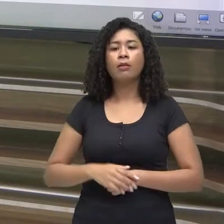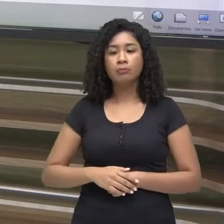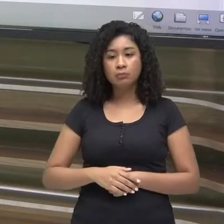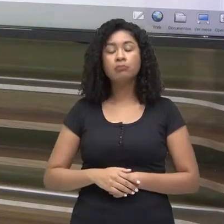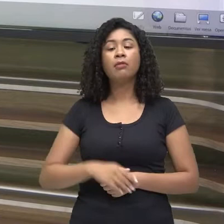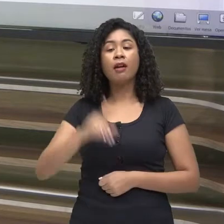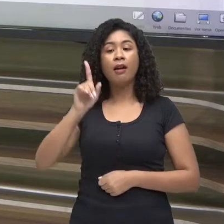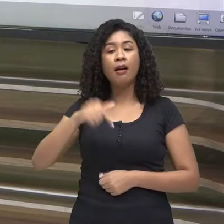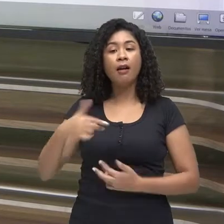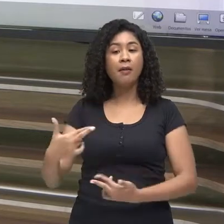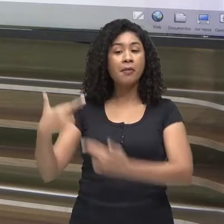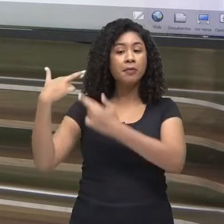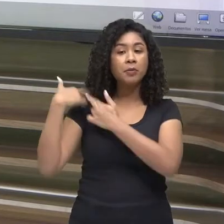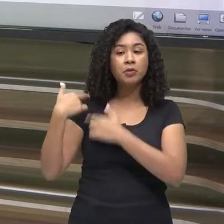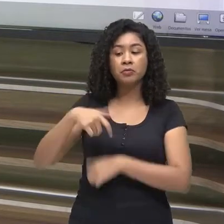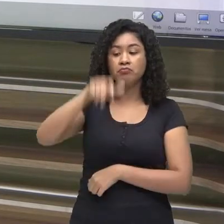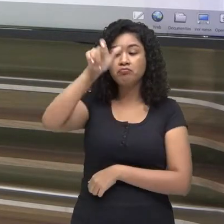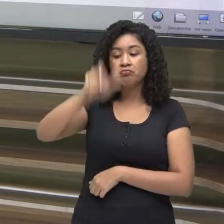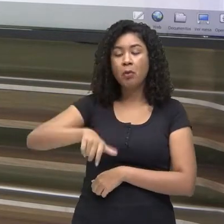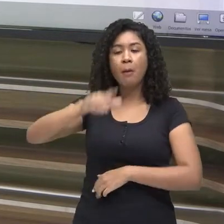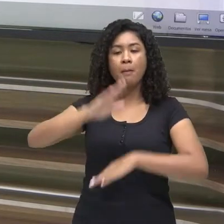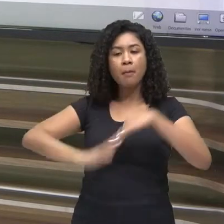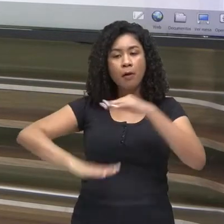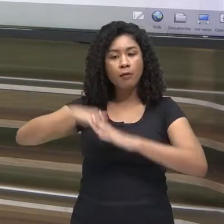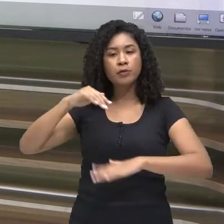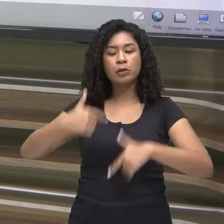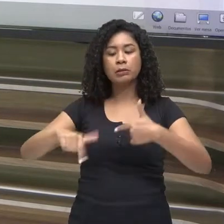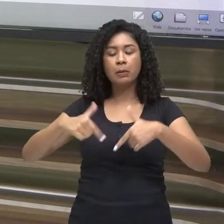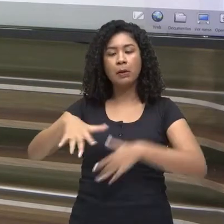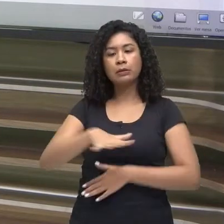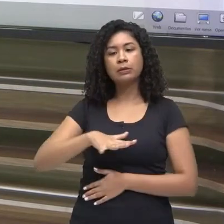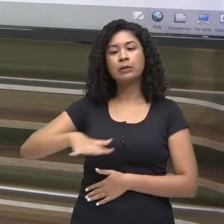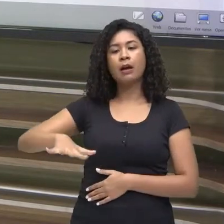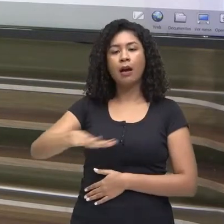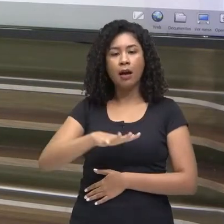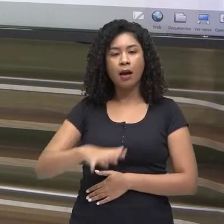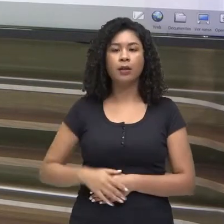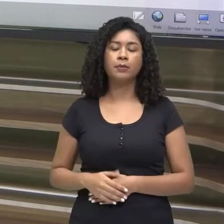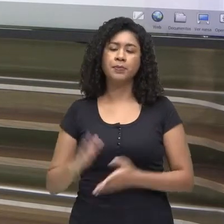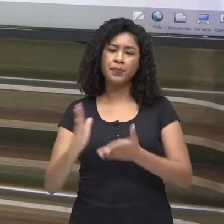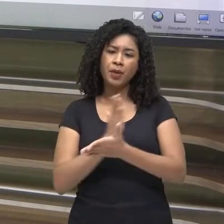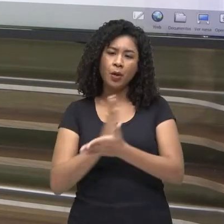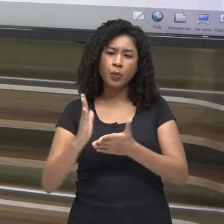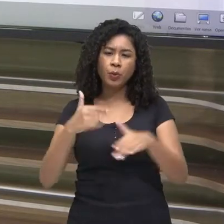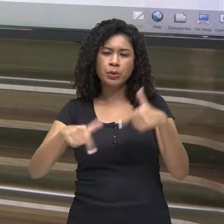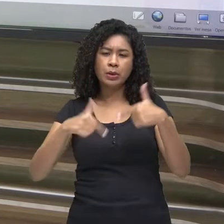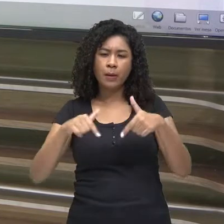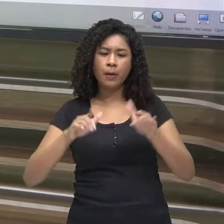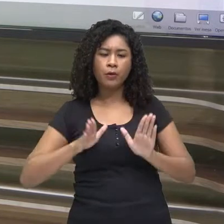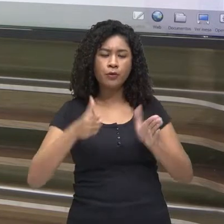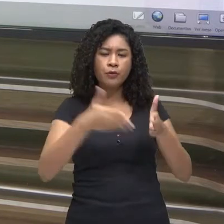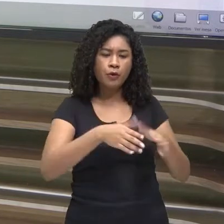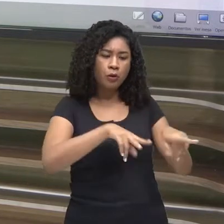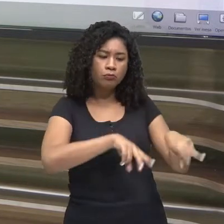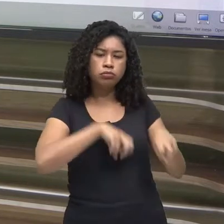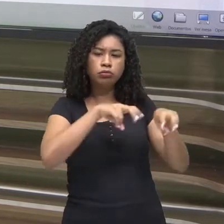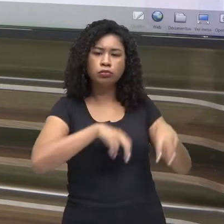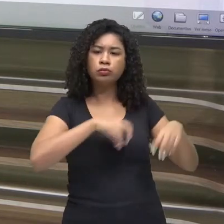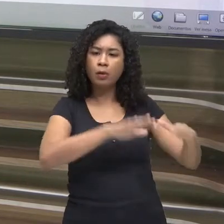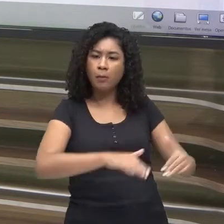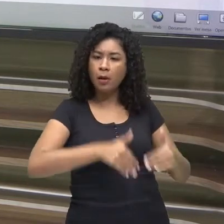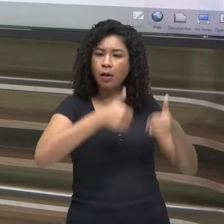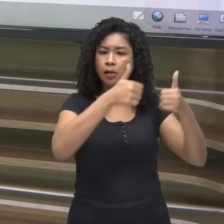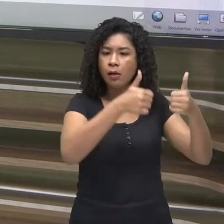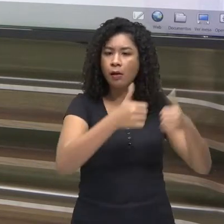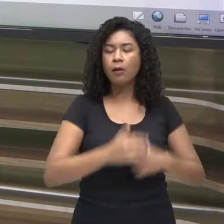trabalho de químicos, né? Nós temos químicos que trabalham com o melhoramento da agricultura, com o melhoramento do combustível.